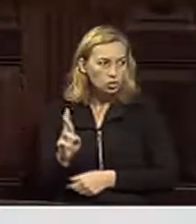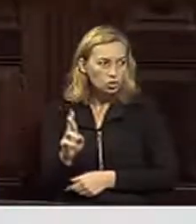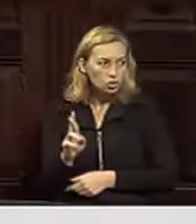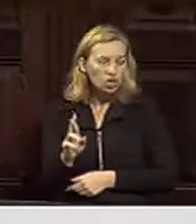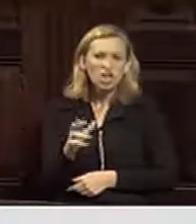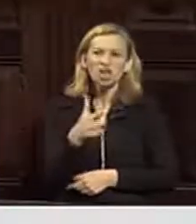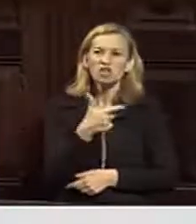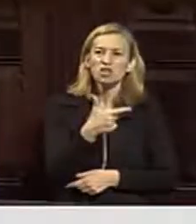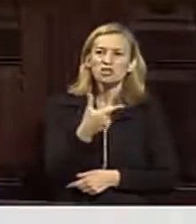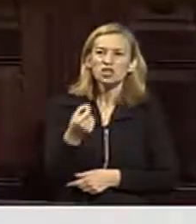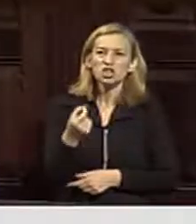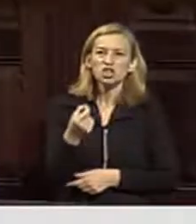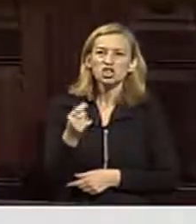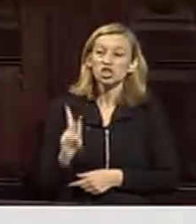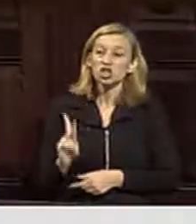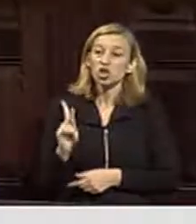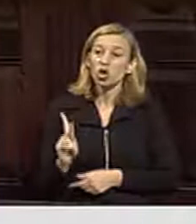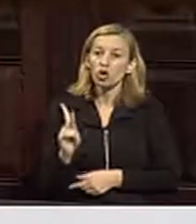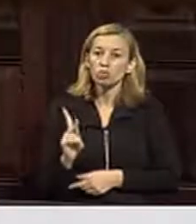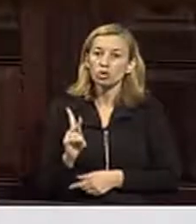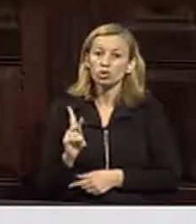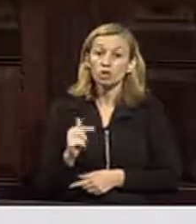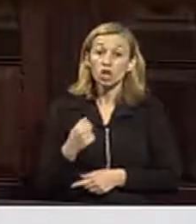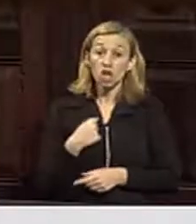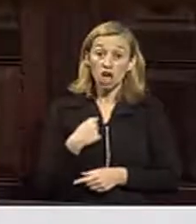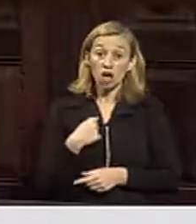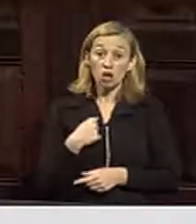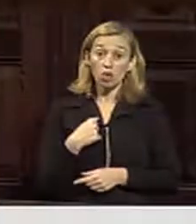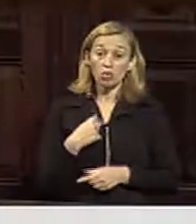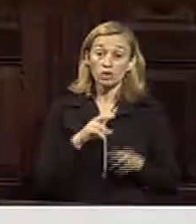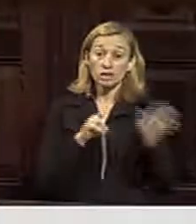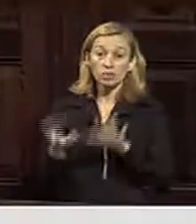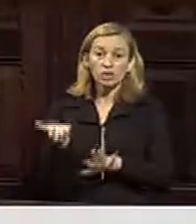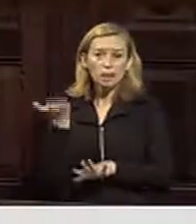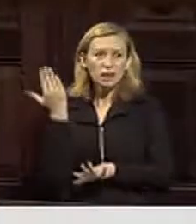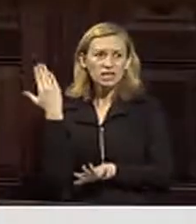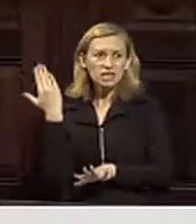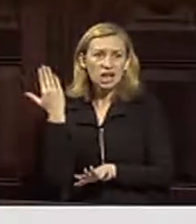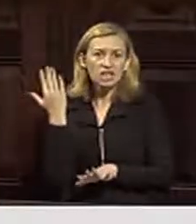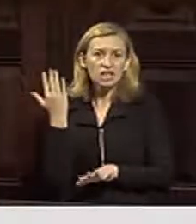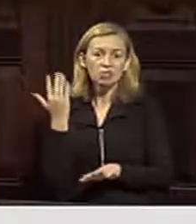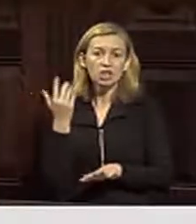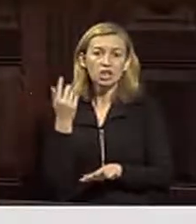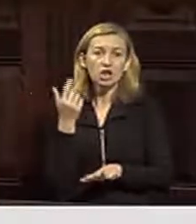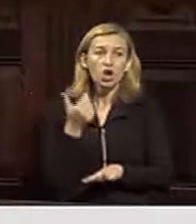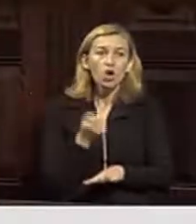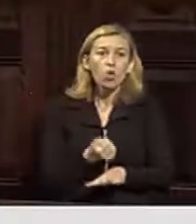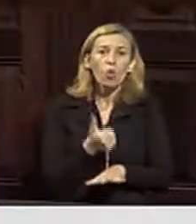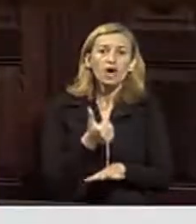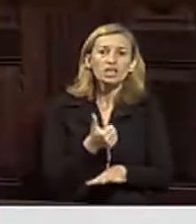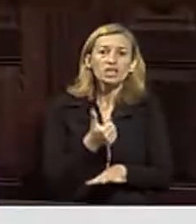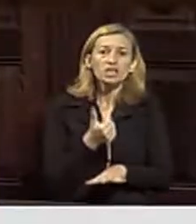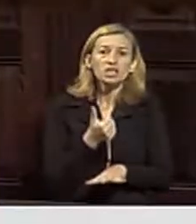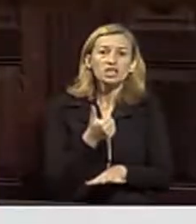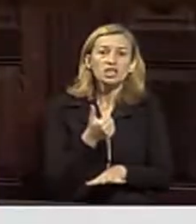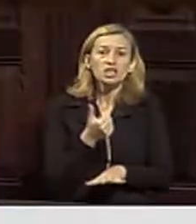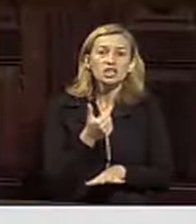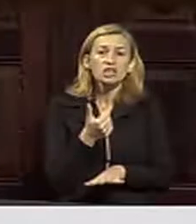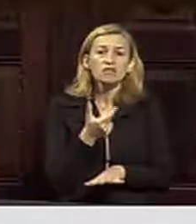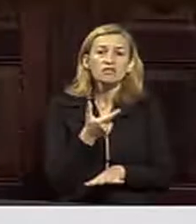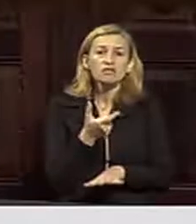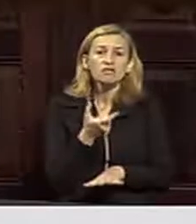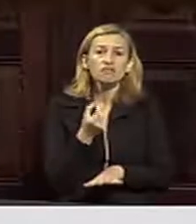passada, levei quase 1h20 de carro para cumprir uma estrada, um percurso de 20 e poucos